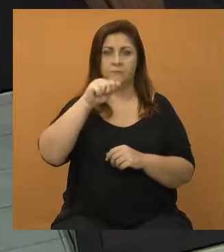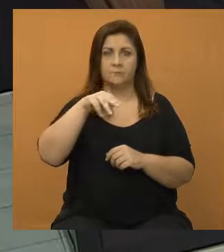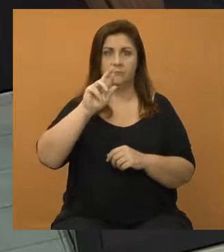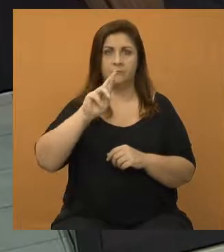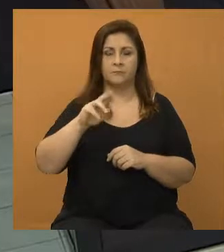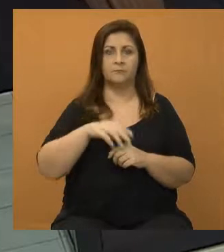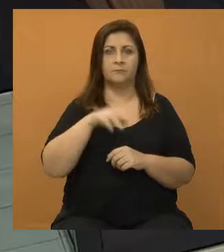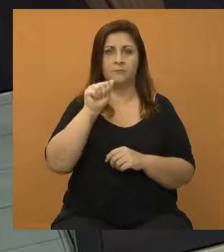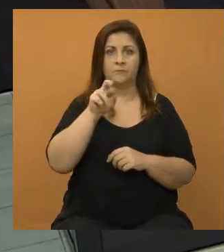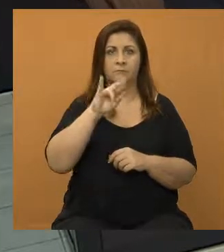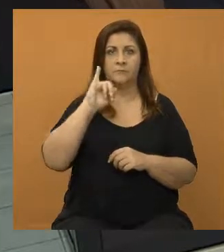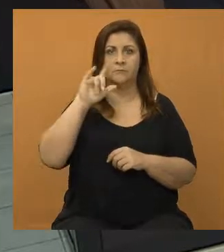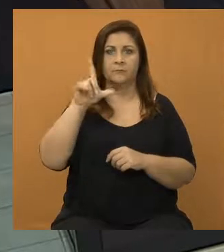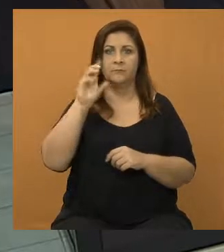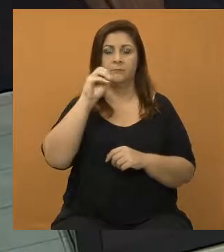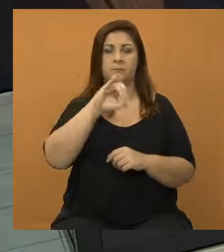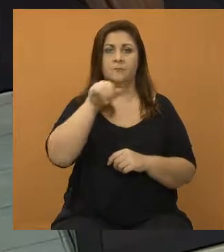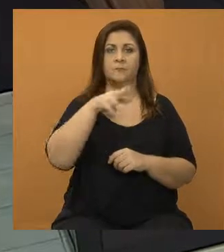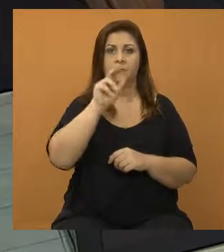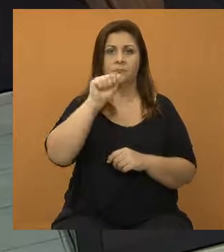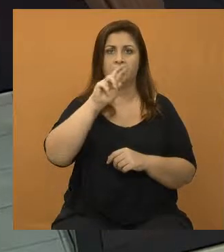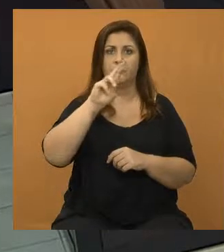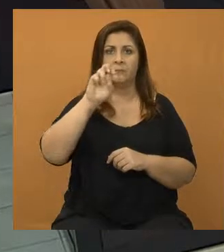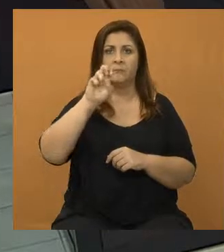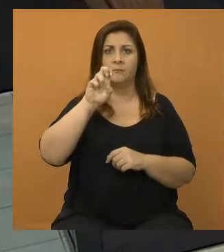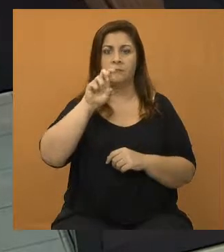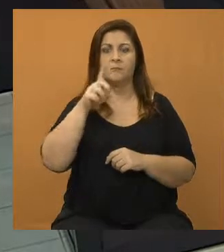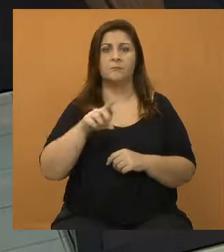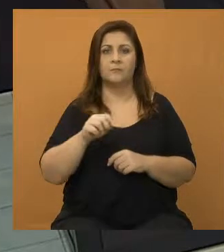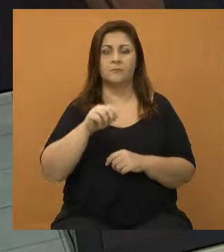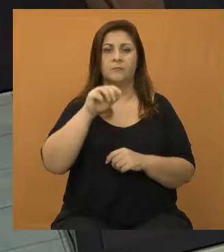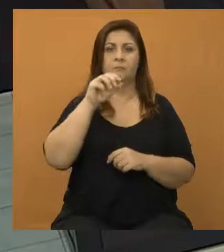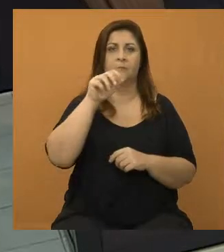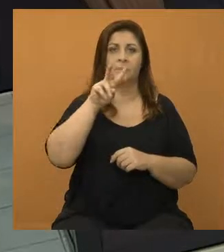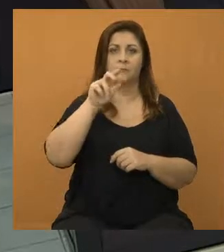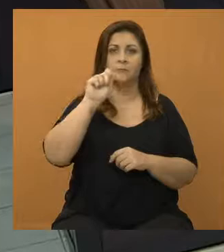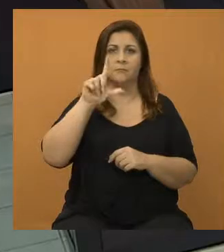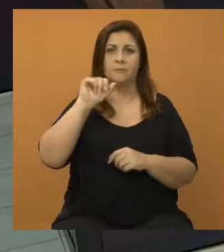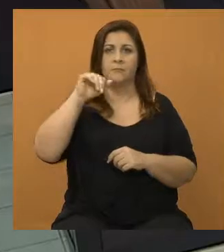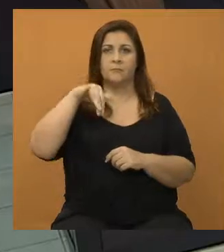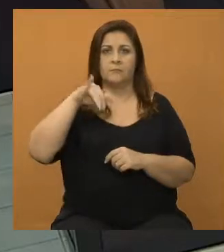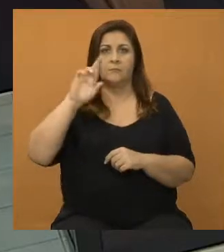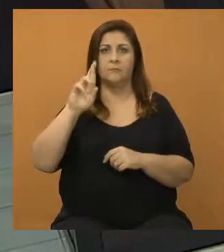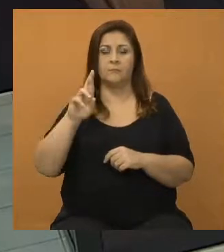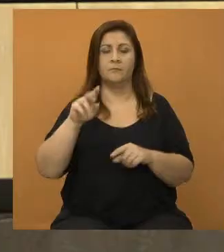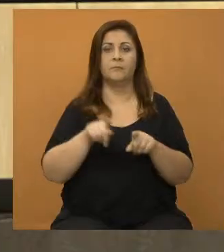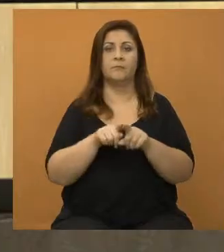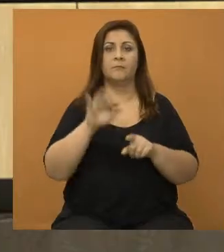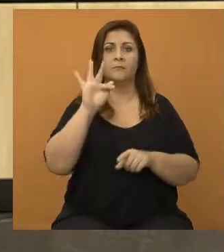Batista, Juarez Araújo, Valmir do Parque Meia Lua e Fernando da Ótica Original.